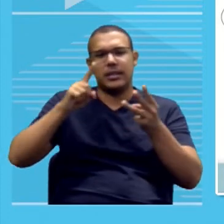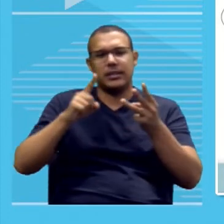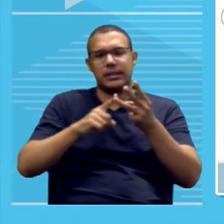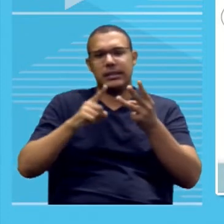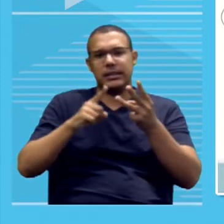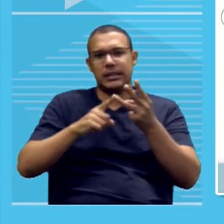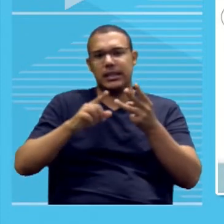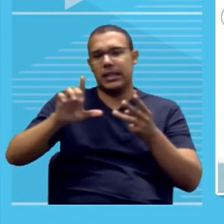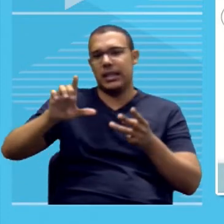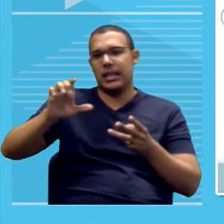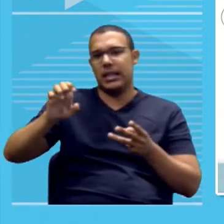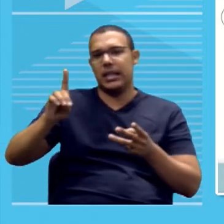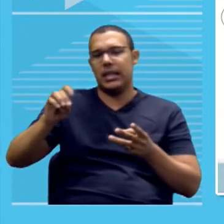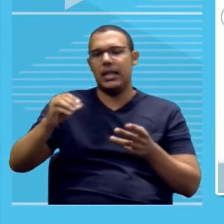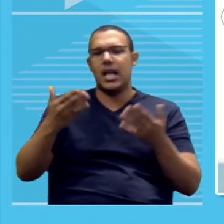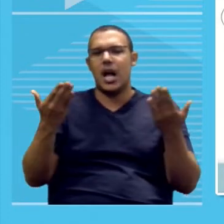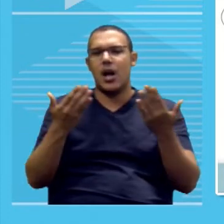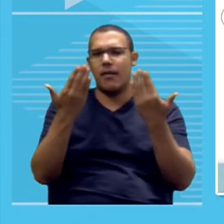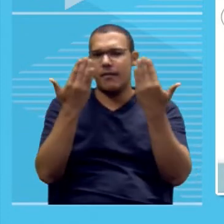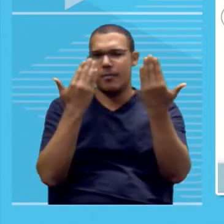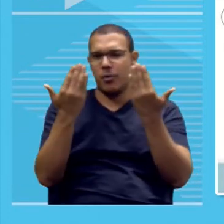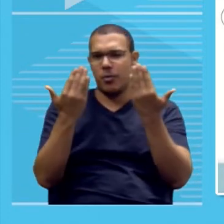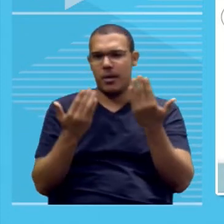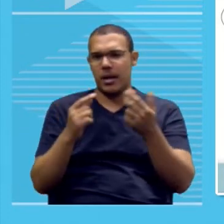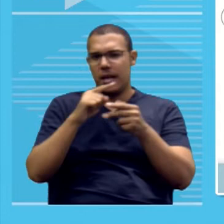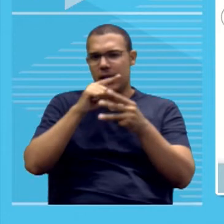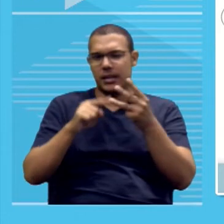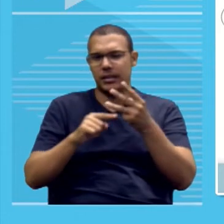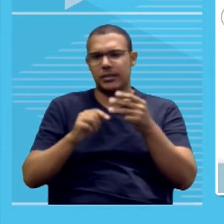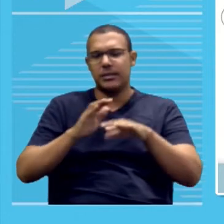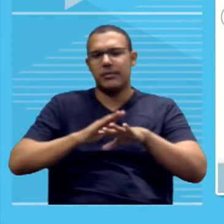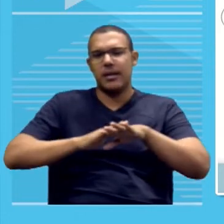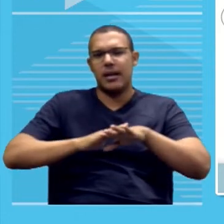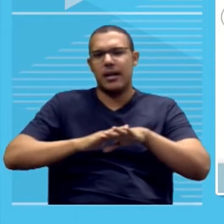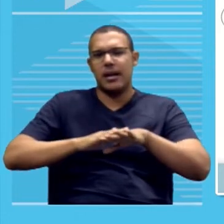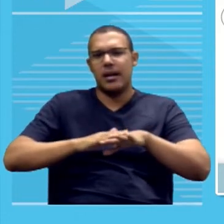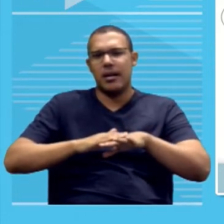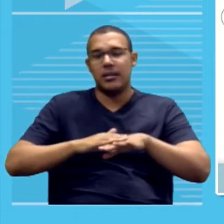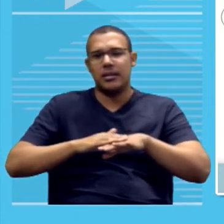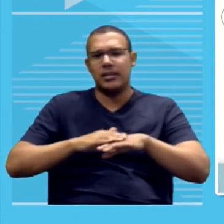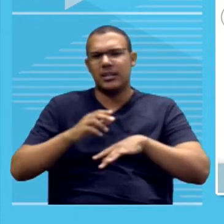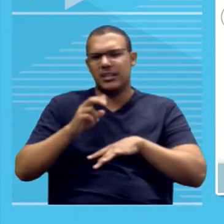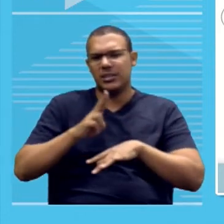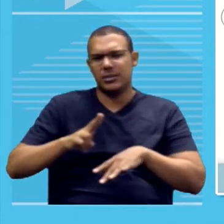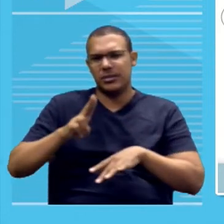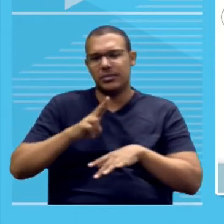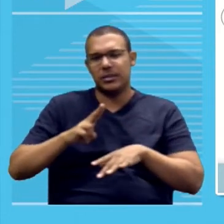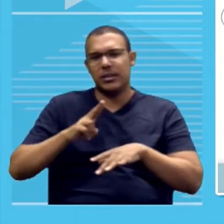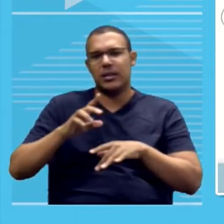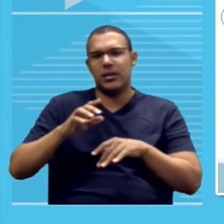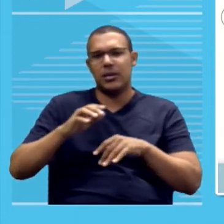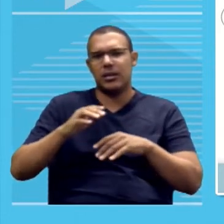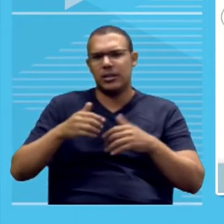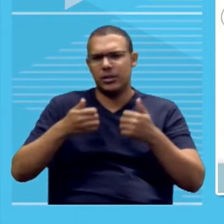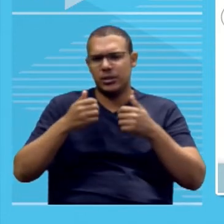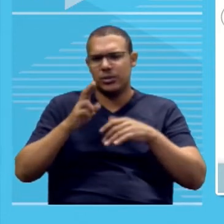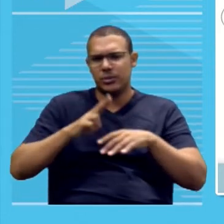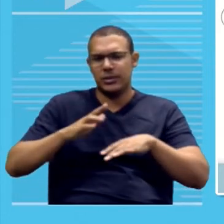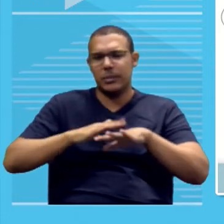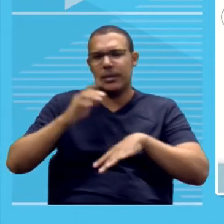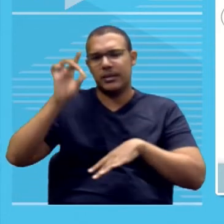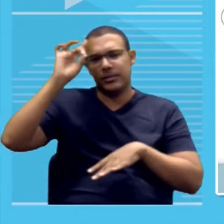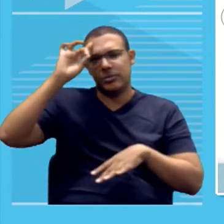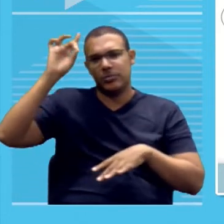LED. Vamos comparar elas três aí para você ver qual é a que se aplica melhor ao nosso dia a dia.